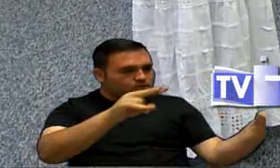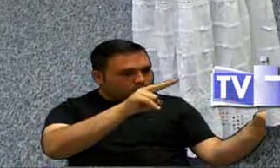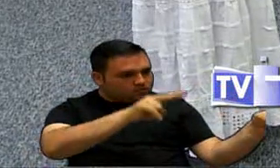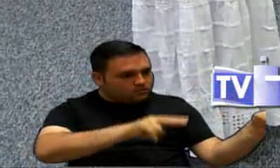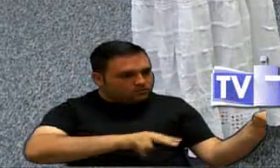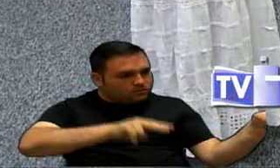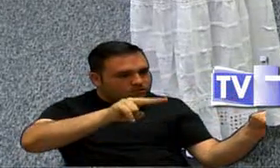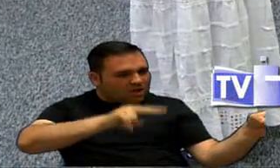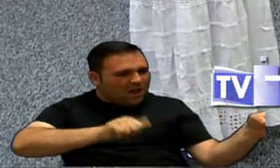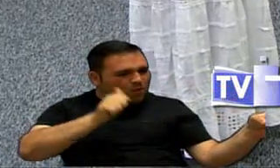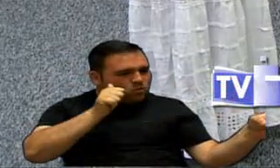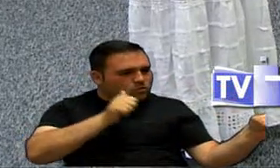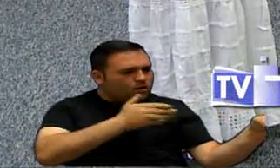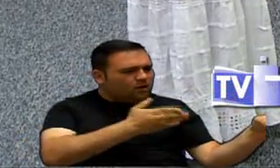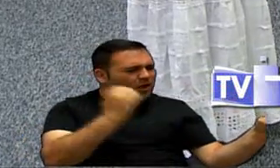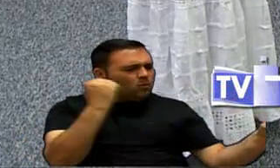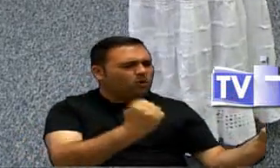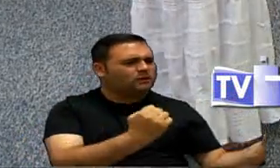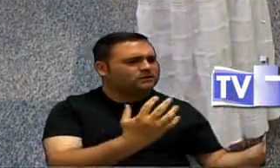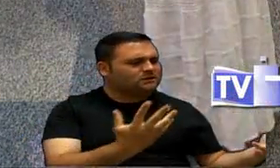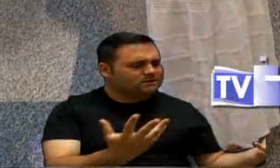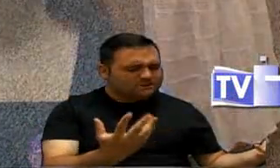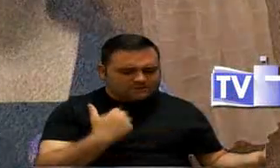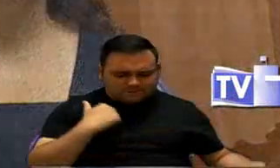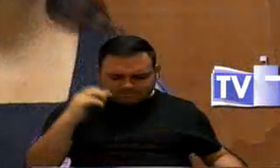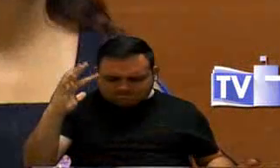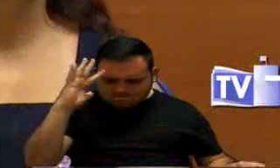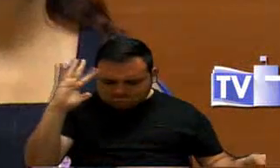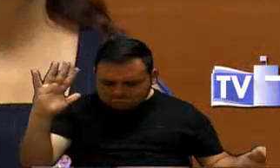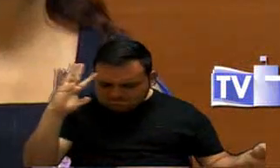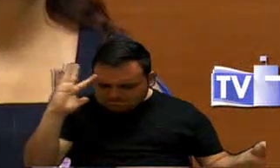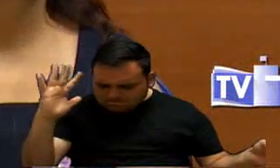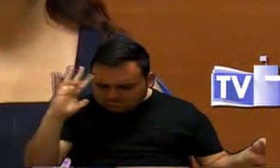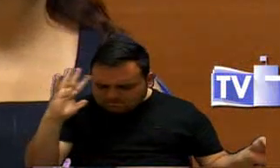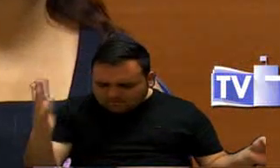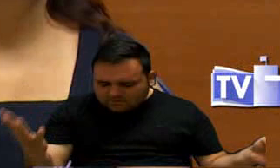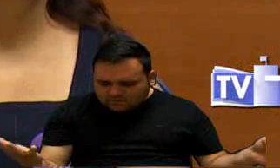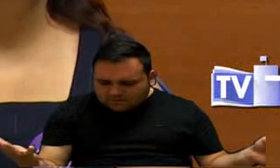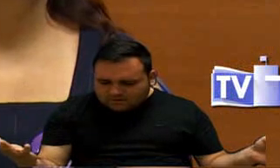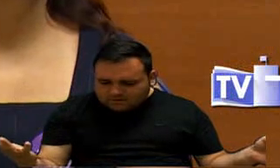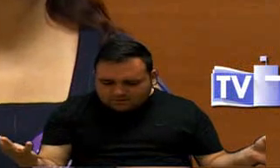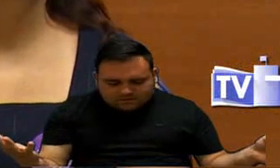que uma mulher foi morta, eu fico pensando,